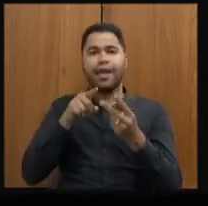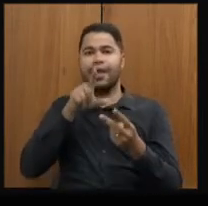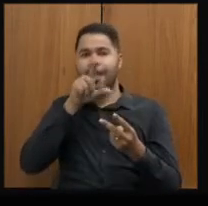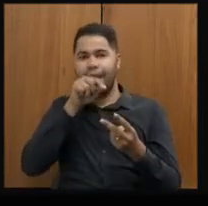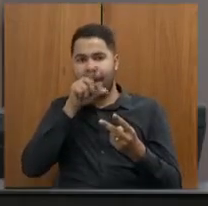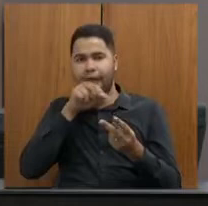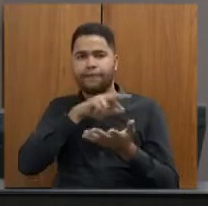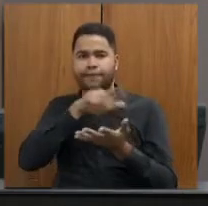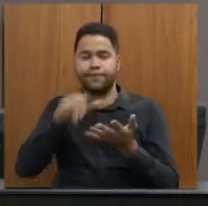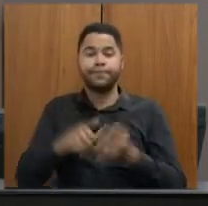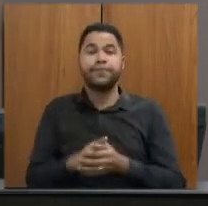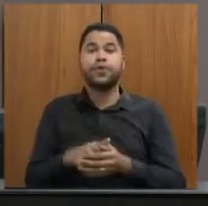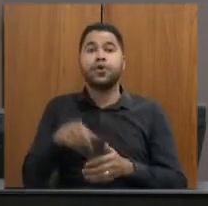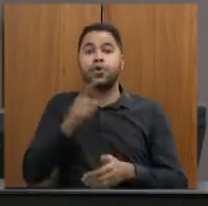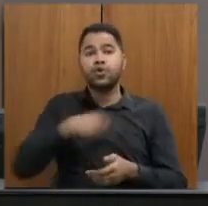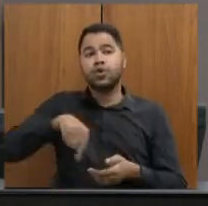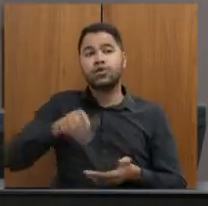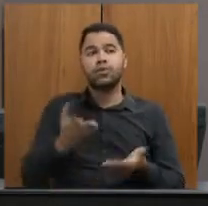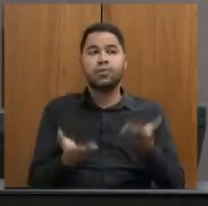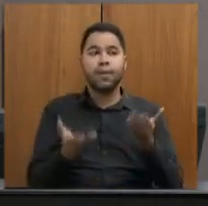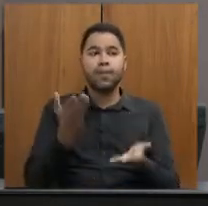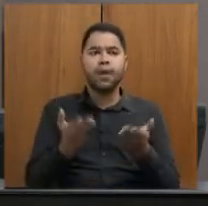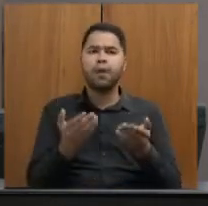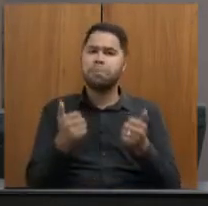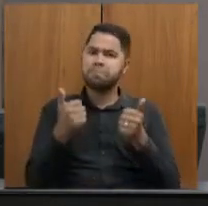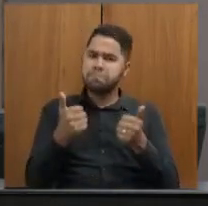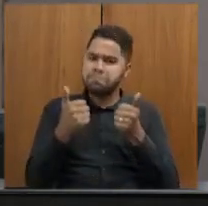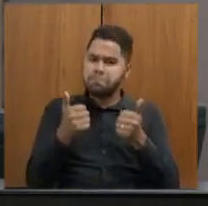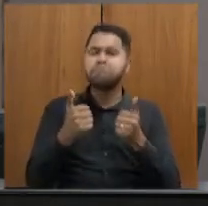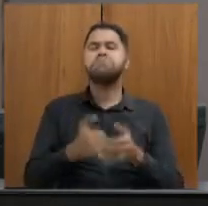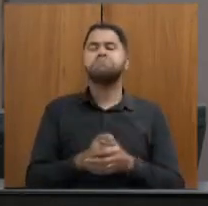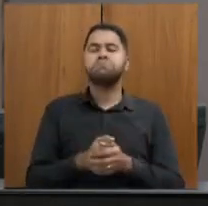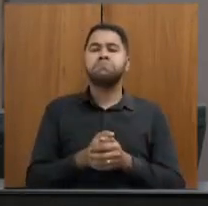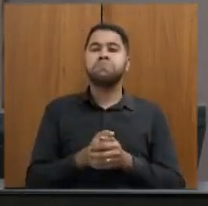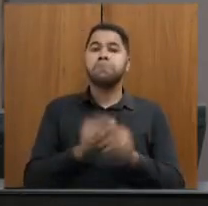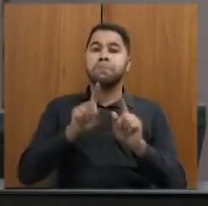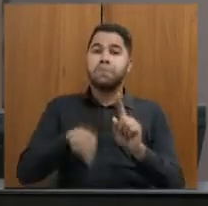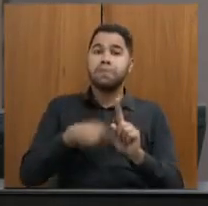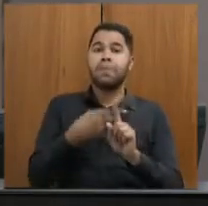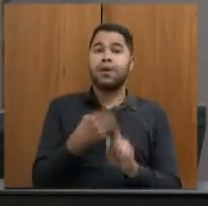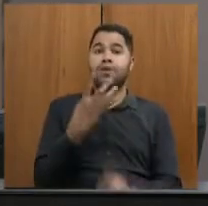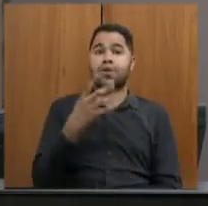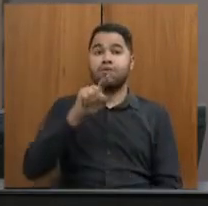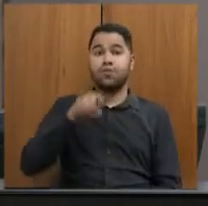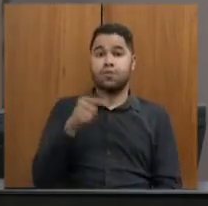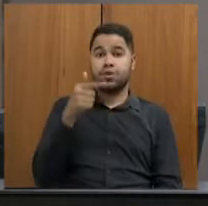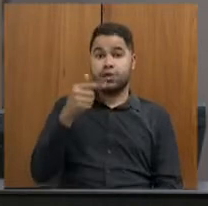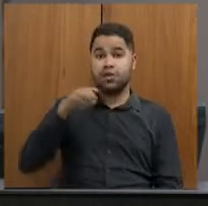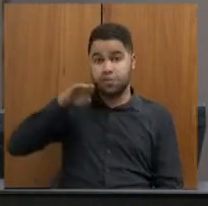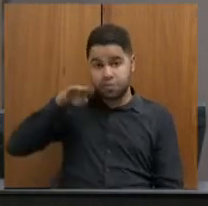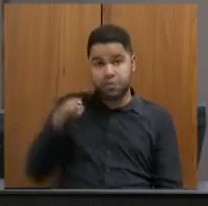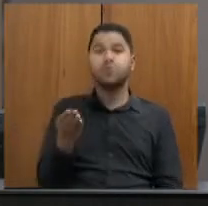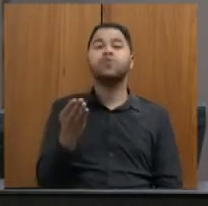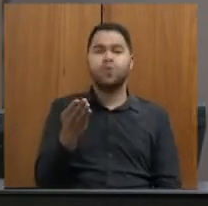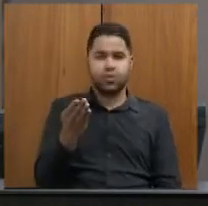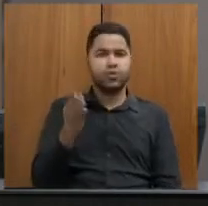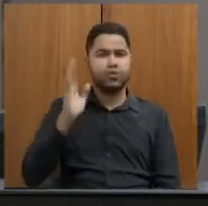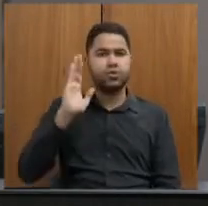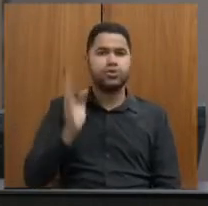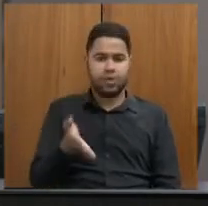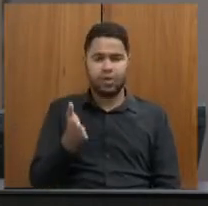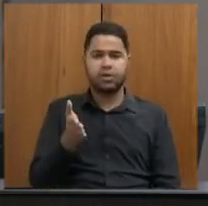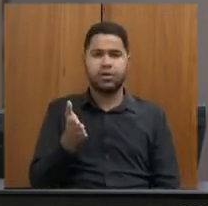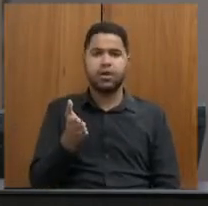que o nosso balanço é muito positivo com mais de 4,7 bilhões já de